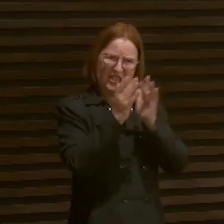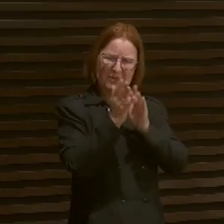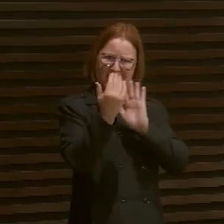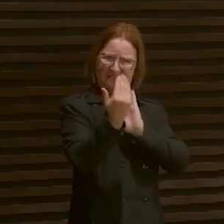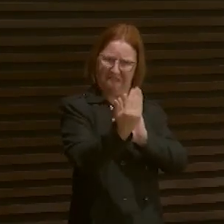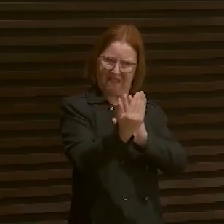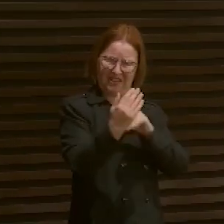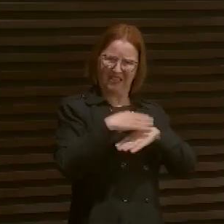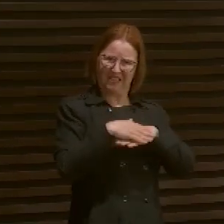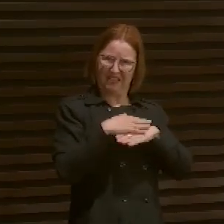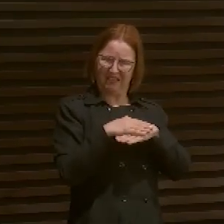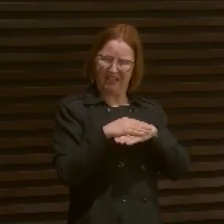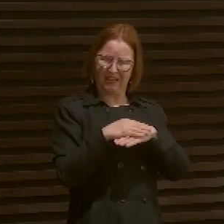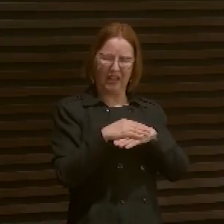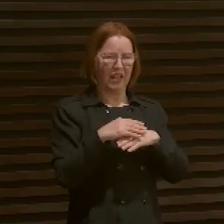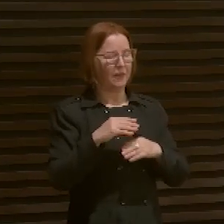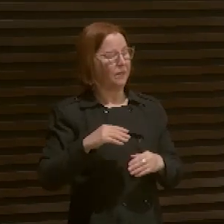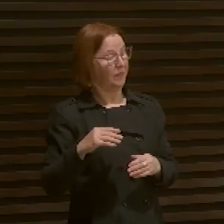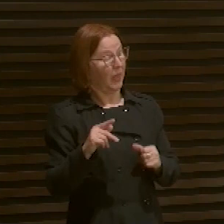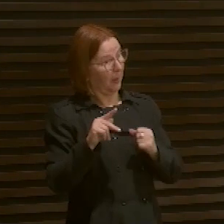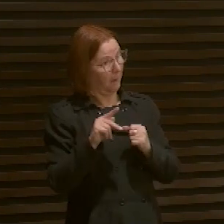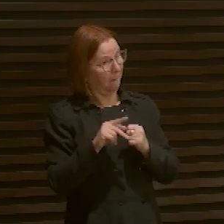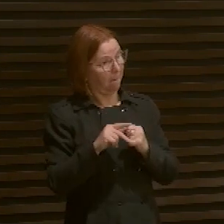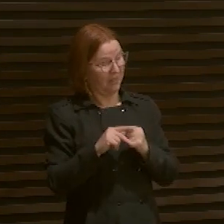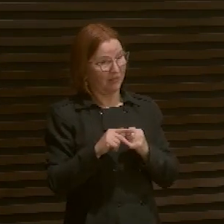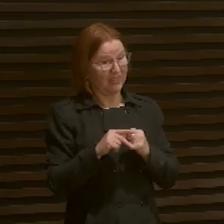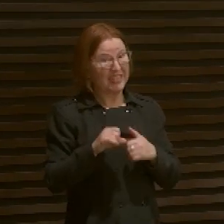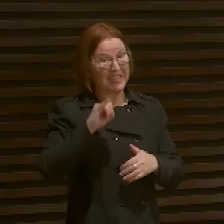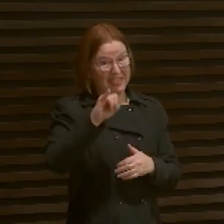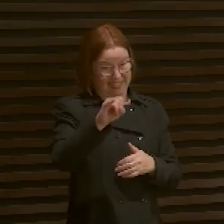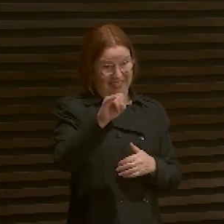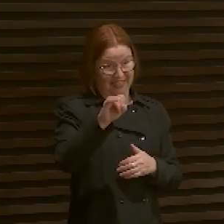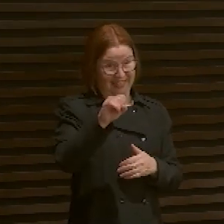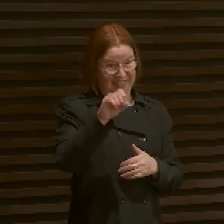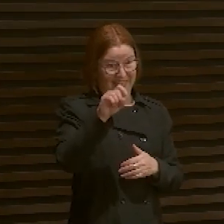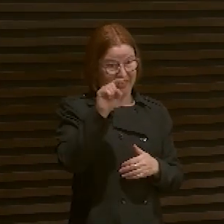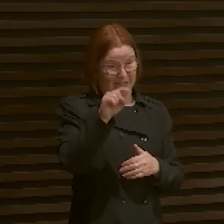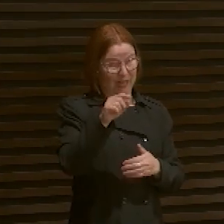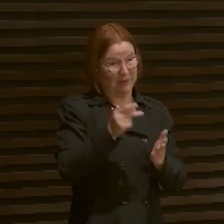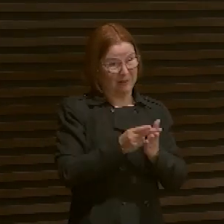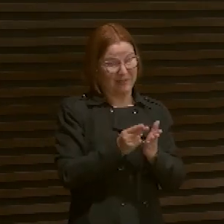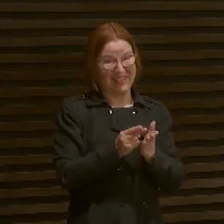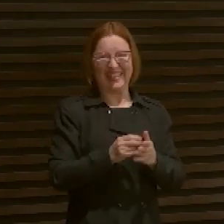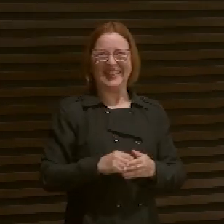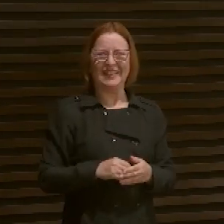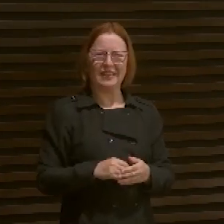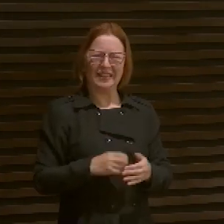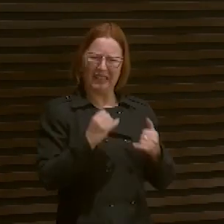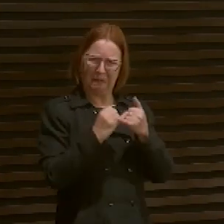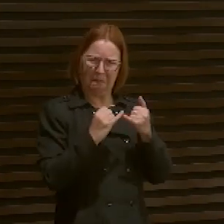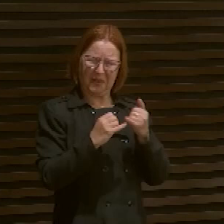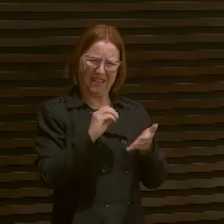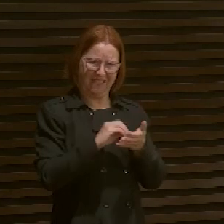assim, eu sei que você falou que é você, Senhor, mas se é mesmo, não parece um ato de incredulidade?